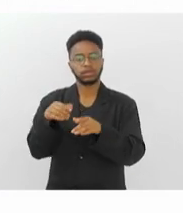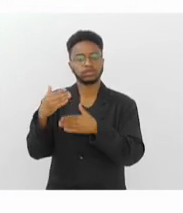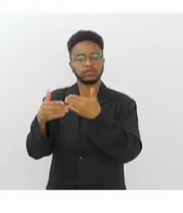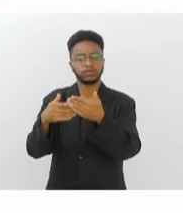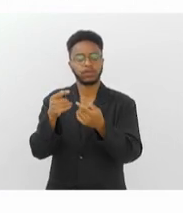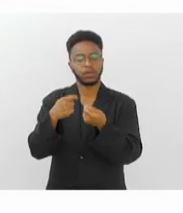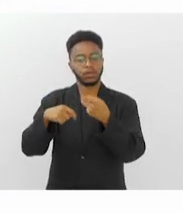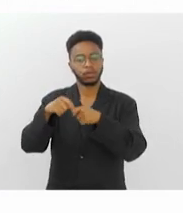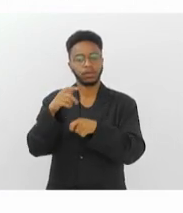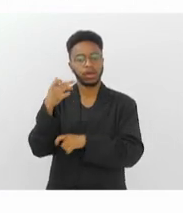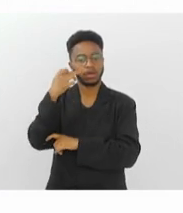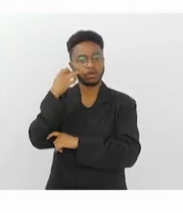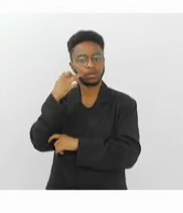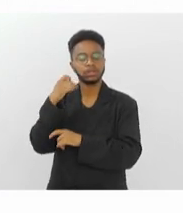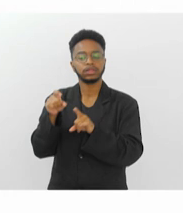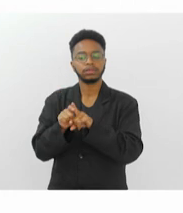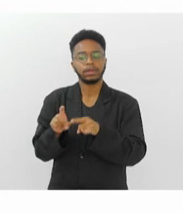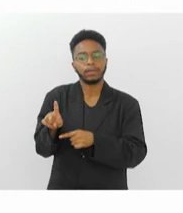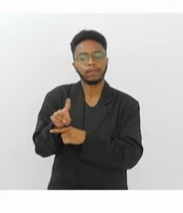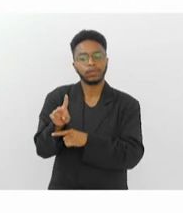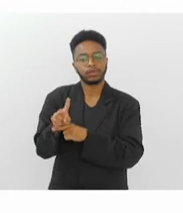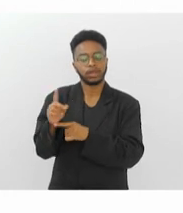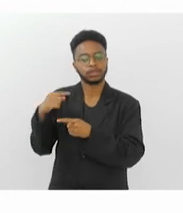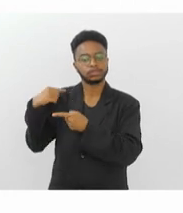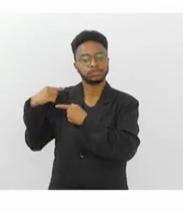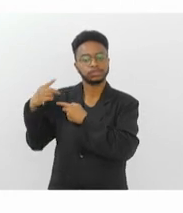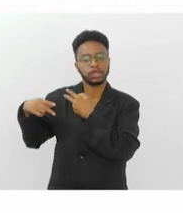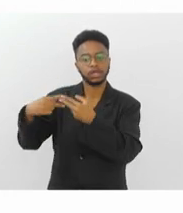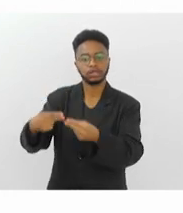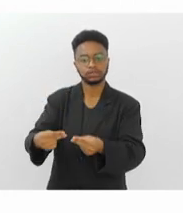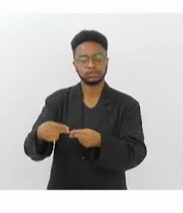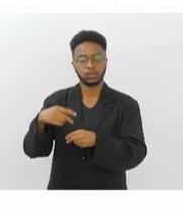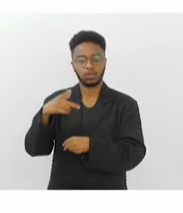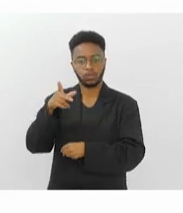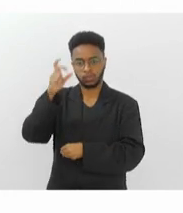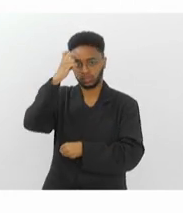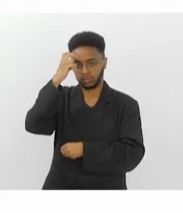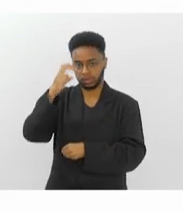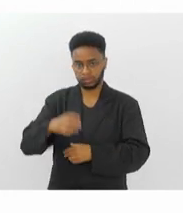enquanto preserva a sua rica herança cultural.